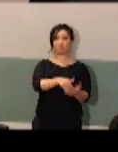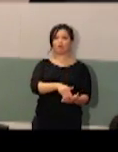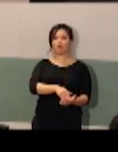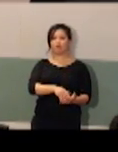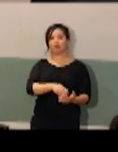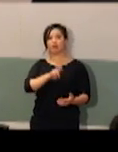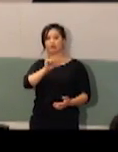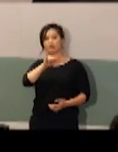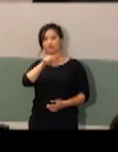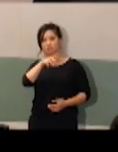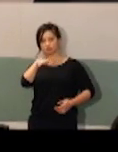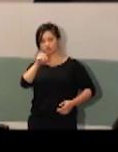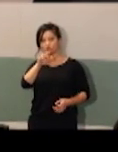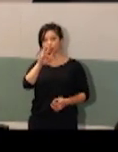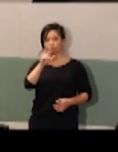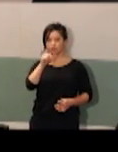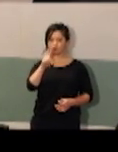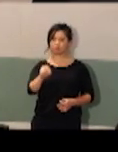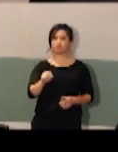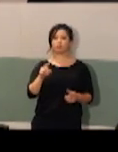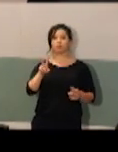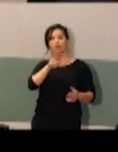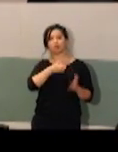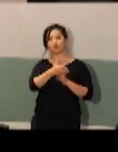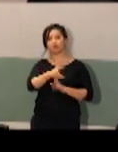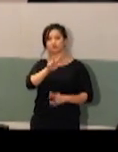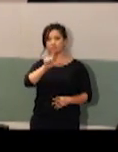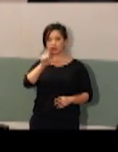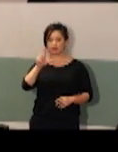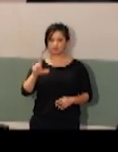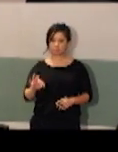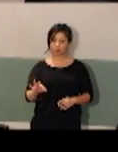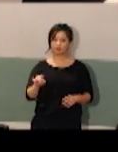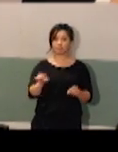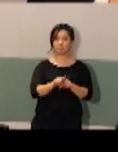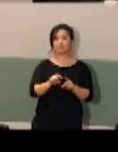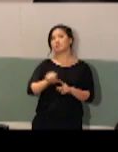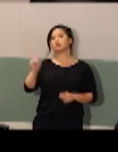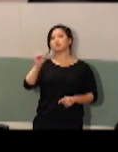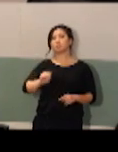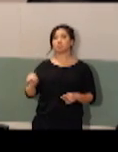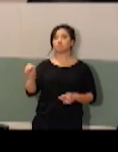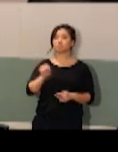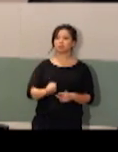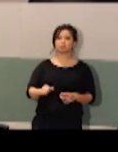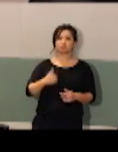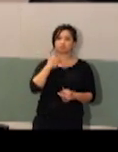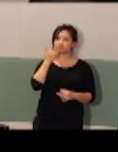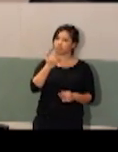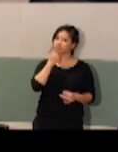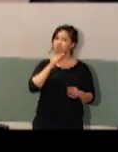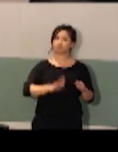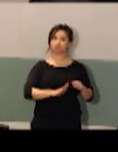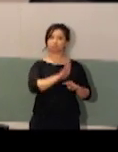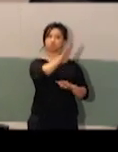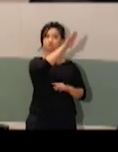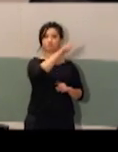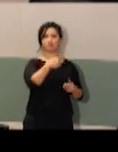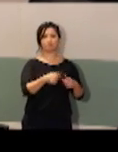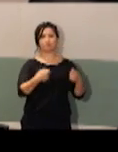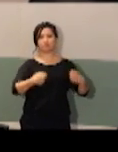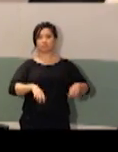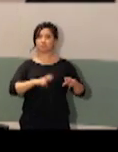O Sobradinho Planaltina, em função da inclinação, nossos técnicos entendem que não dá para ser metrô, tem que ser